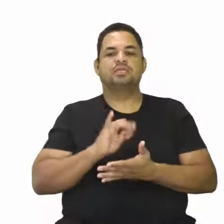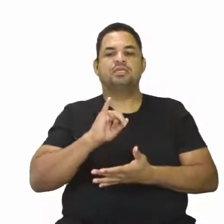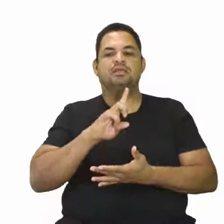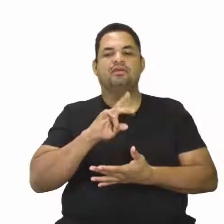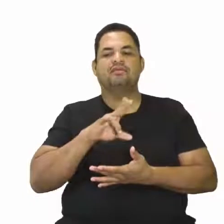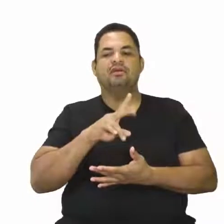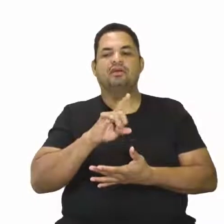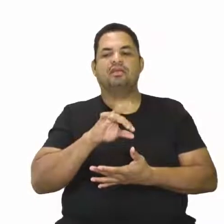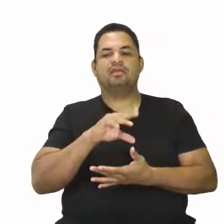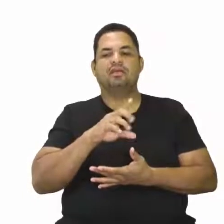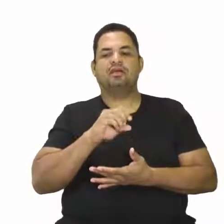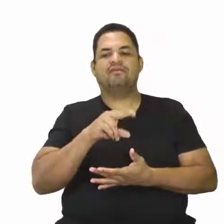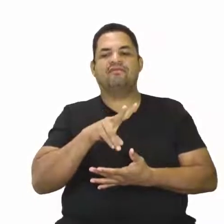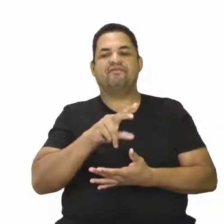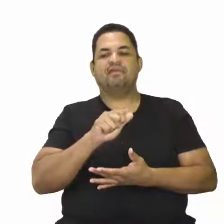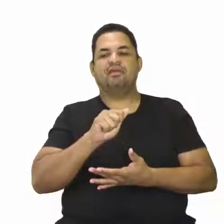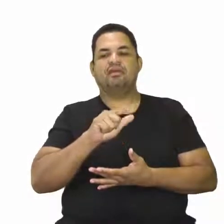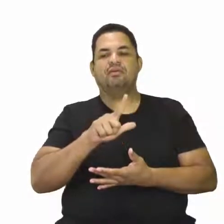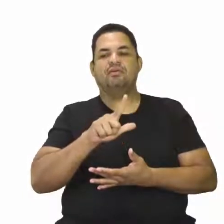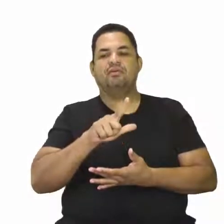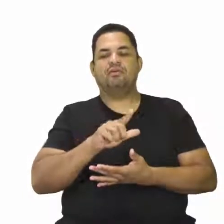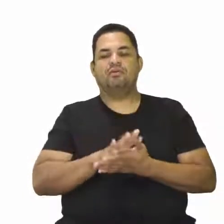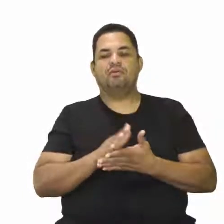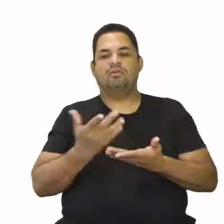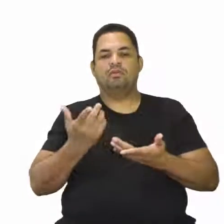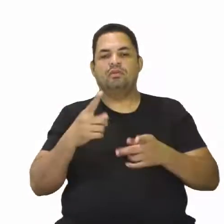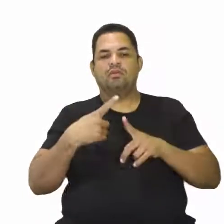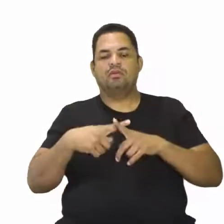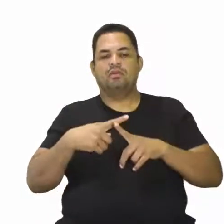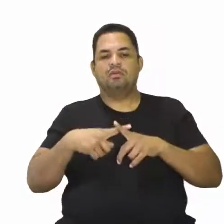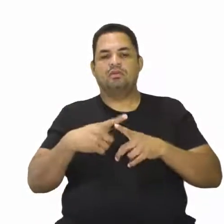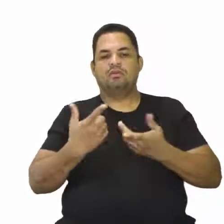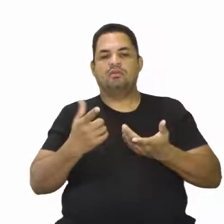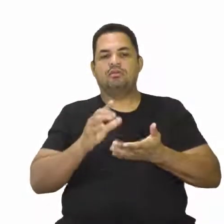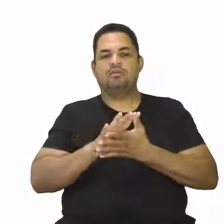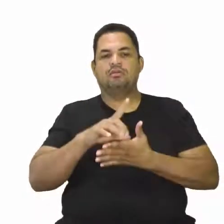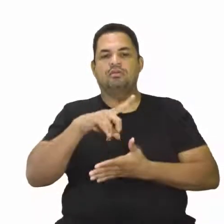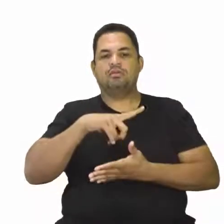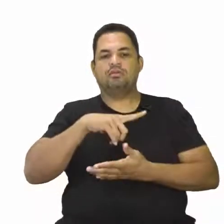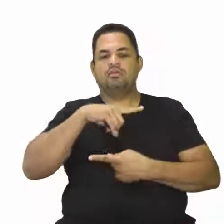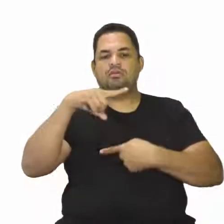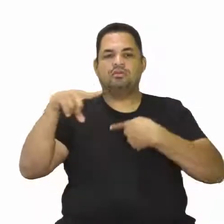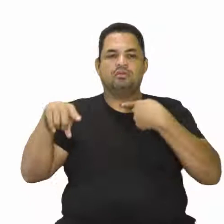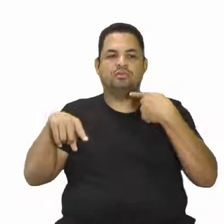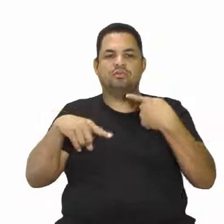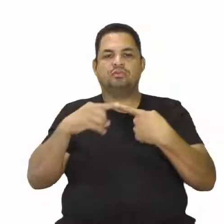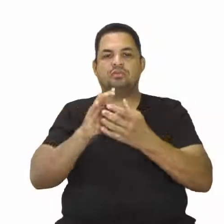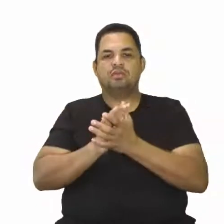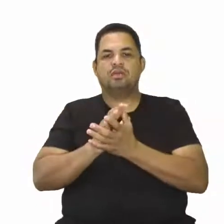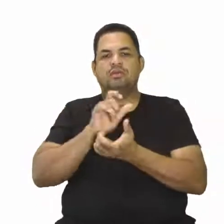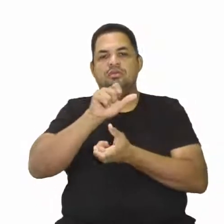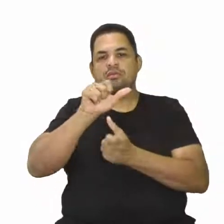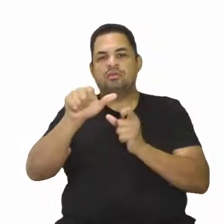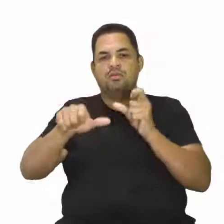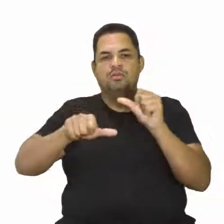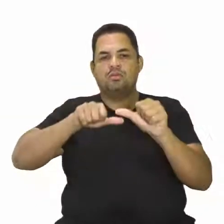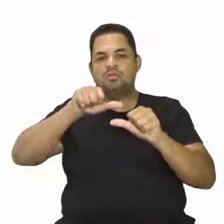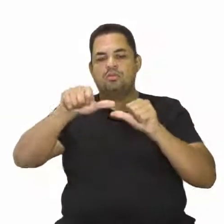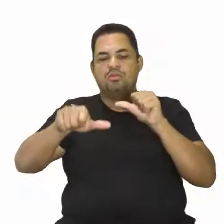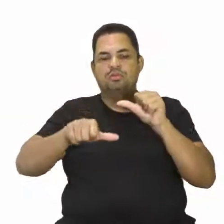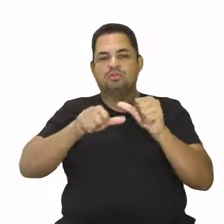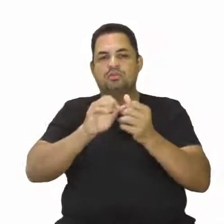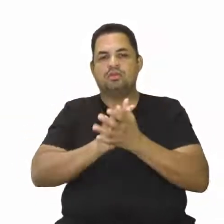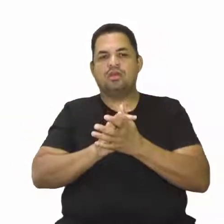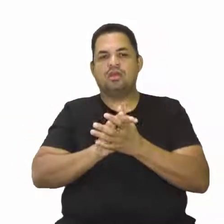Invariável. Por que eles são sempre invariável? Porque eles têm como papel modificar um